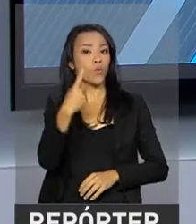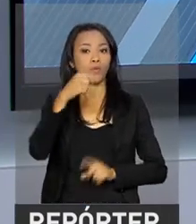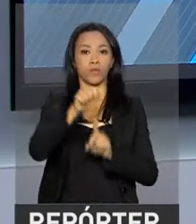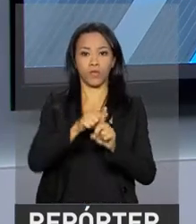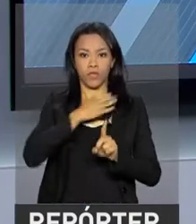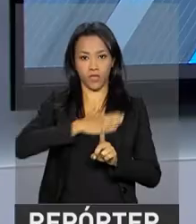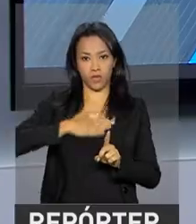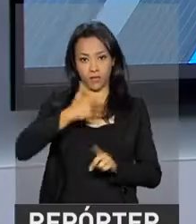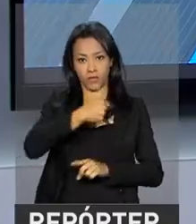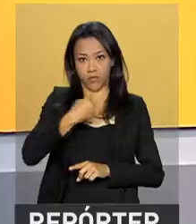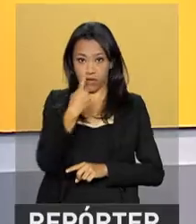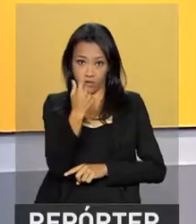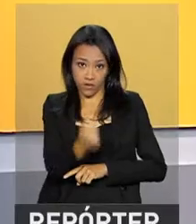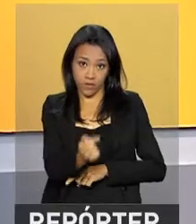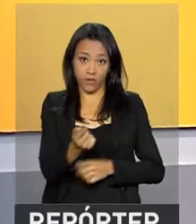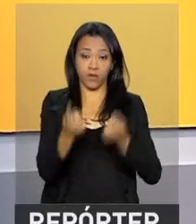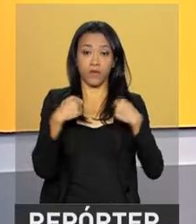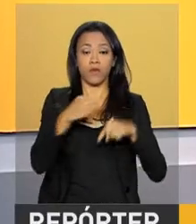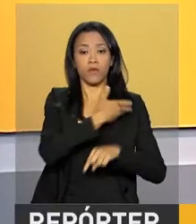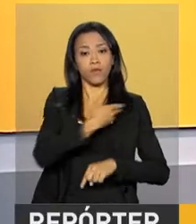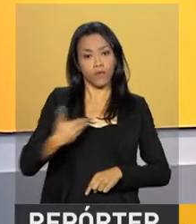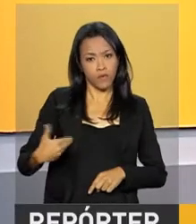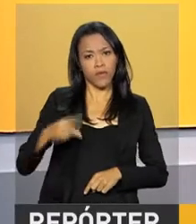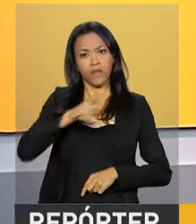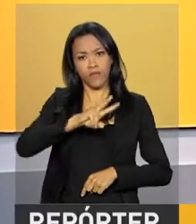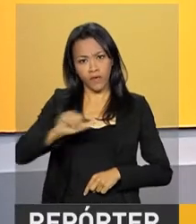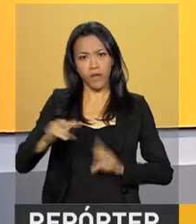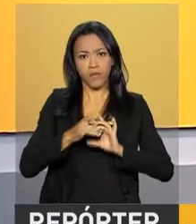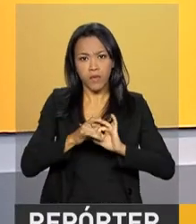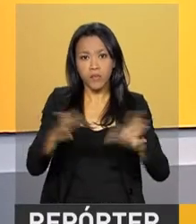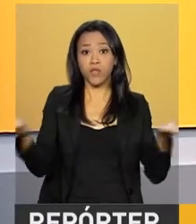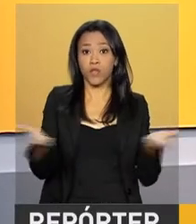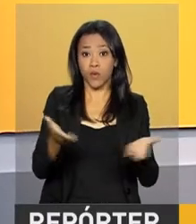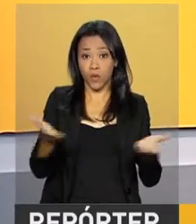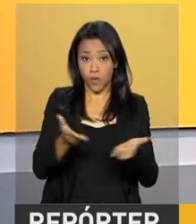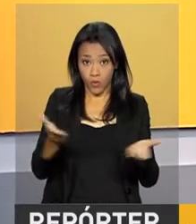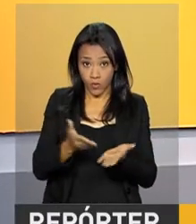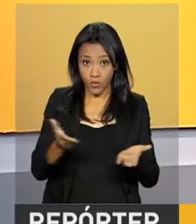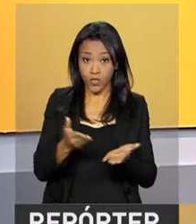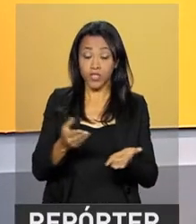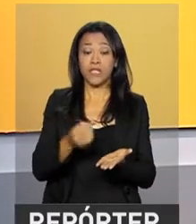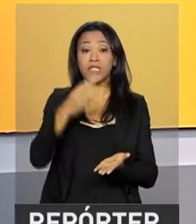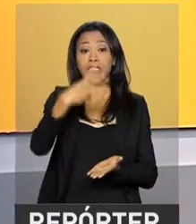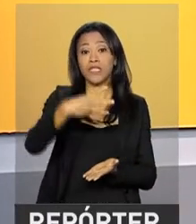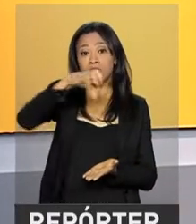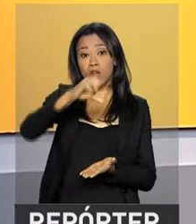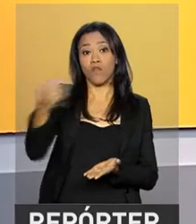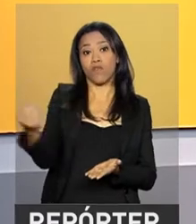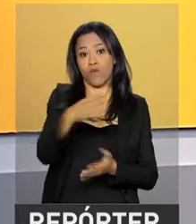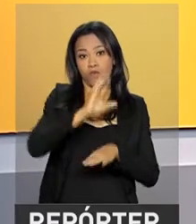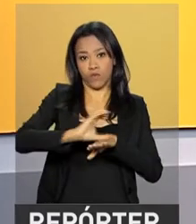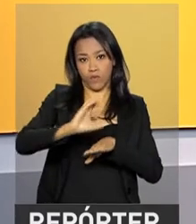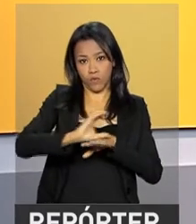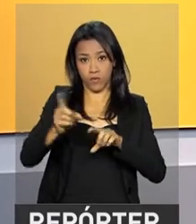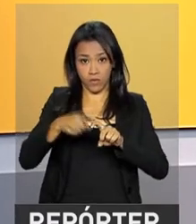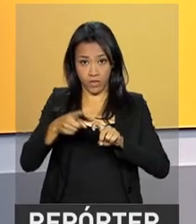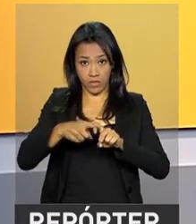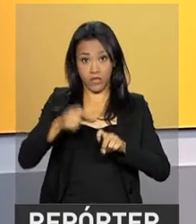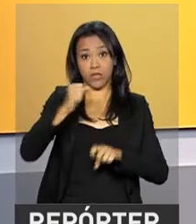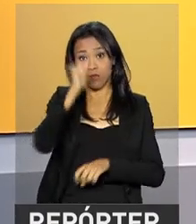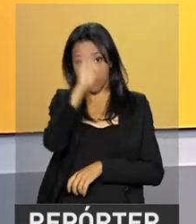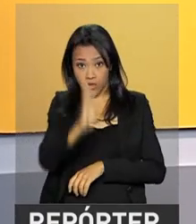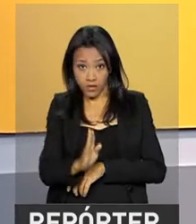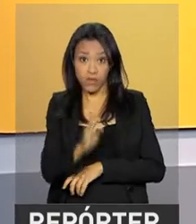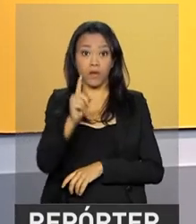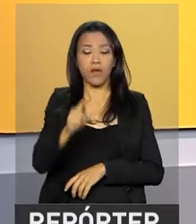2017 o governo vai autorizar hoje a criação de 39 novos cursos de medicina no país a